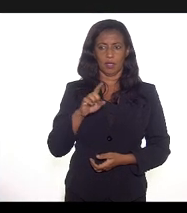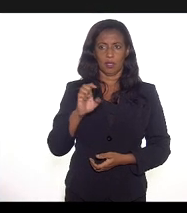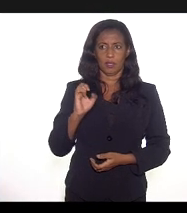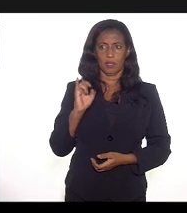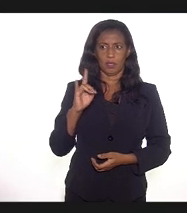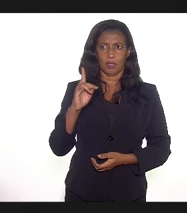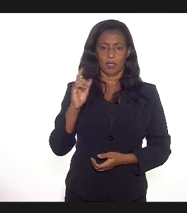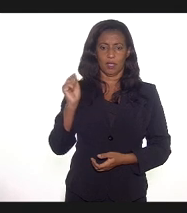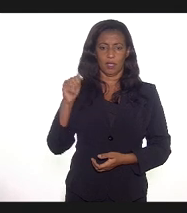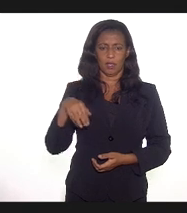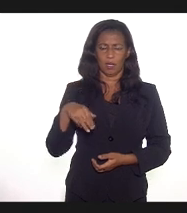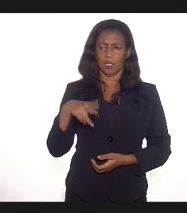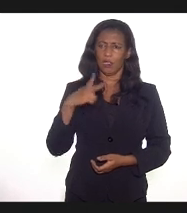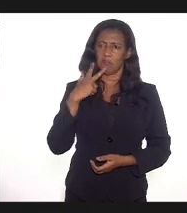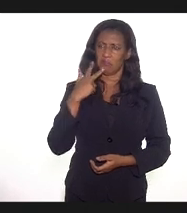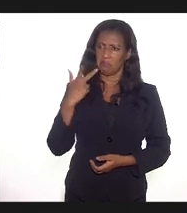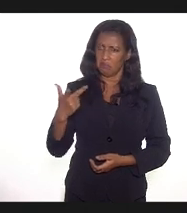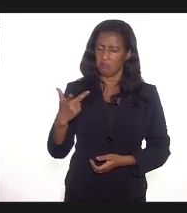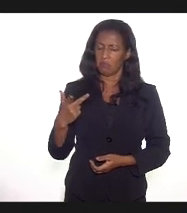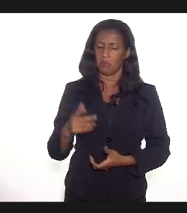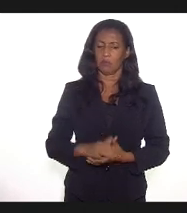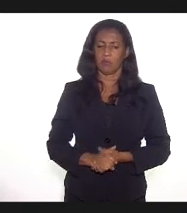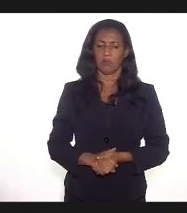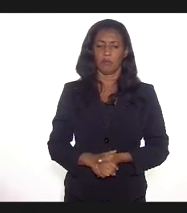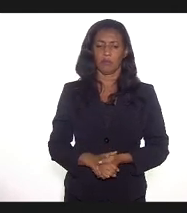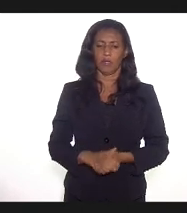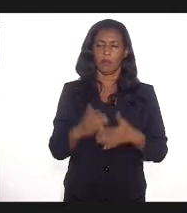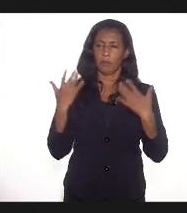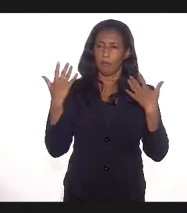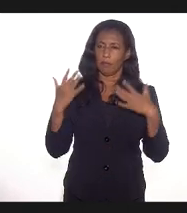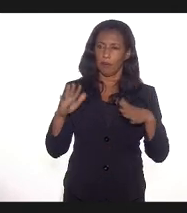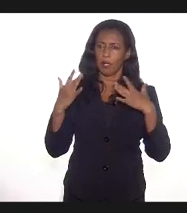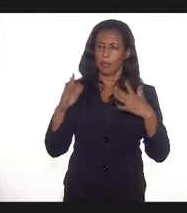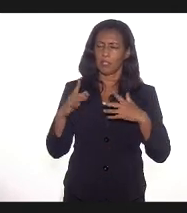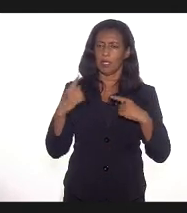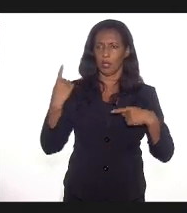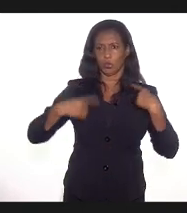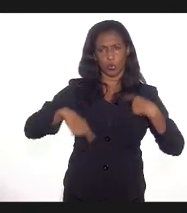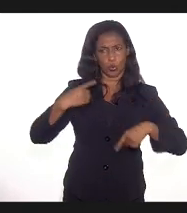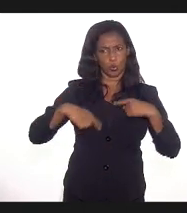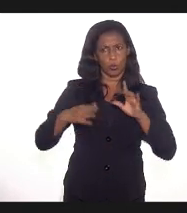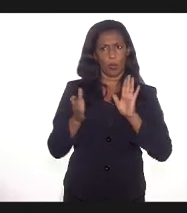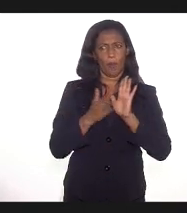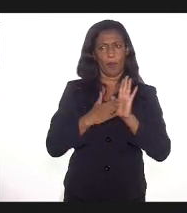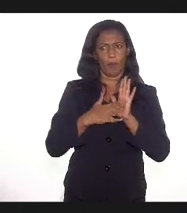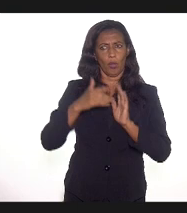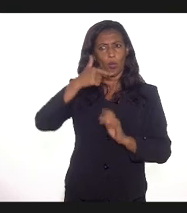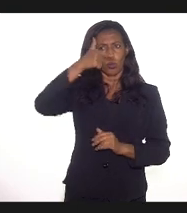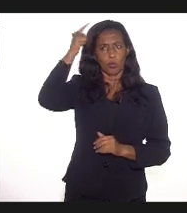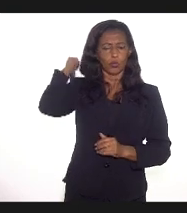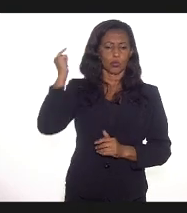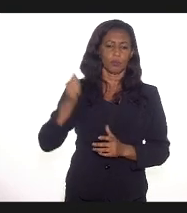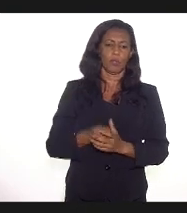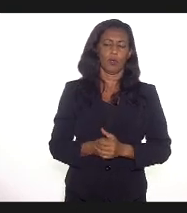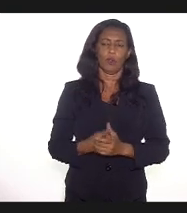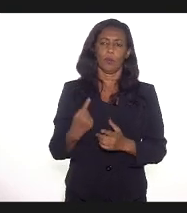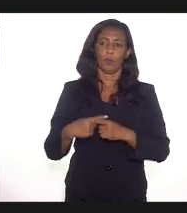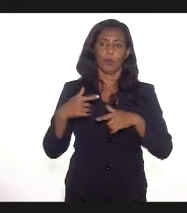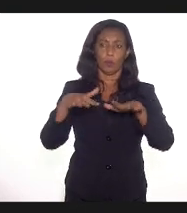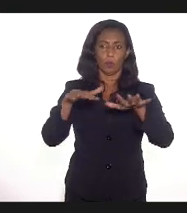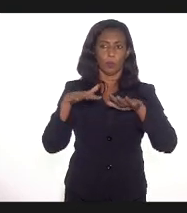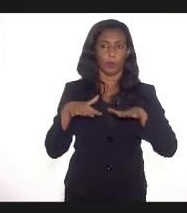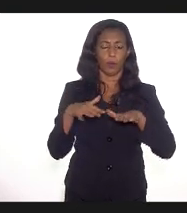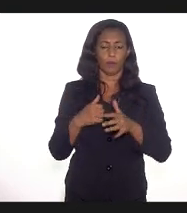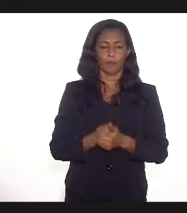Max por essa sensibilidade de ceder a discussão com a proposta do deputado Luiz Paulo, porque a audiência presidida